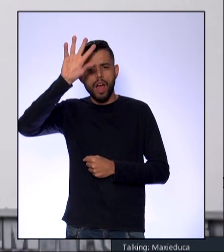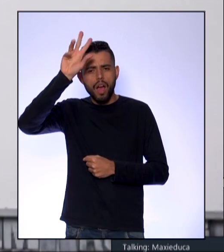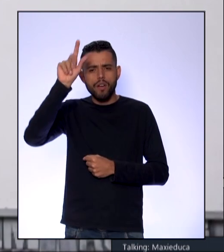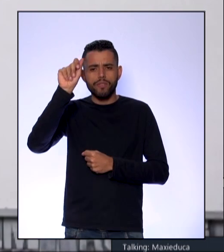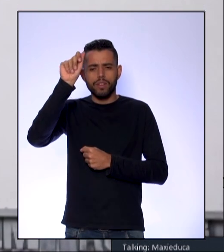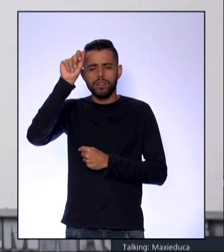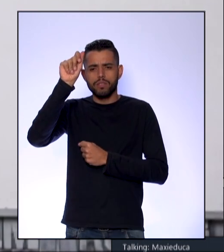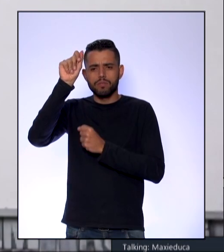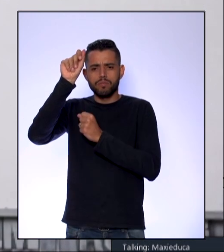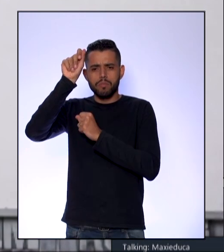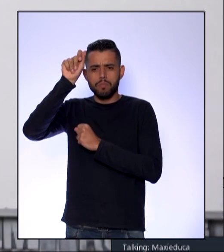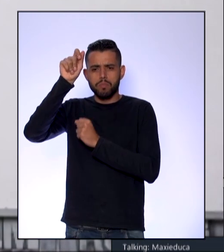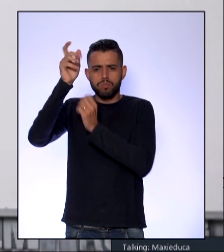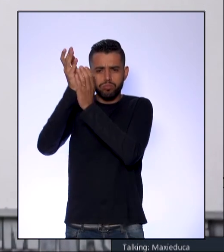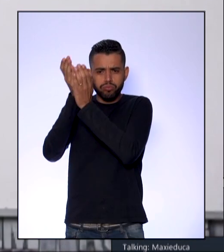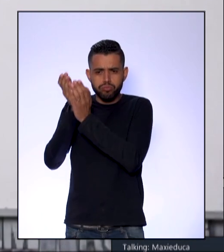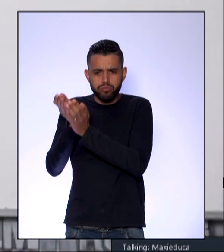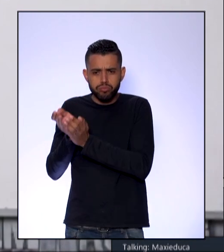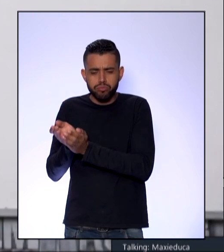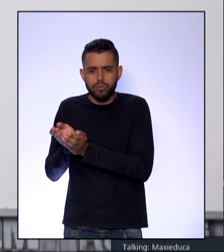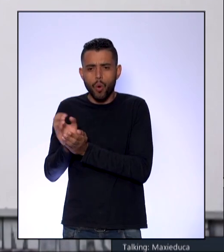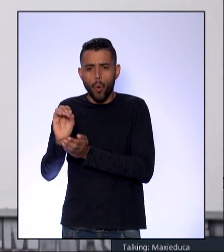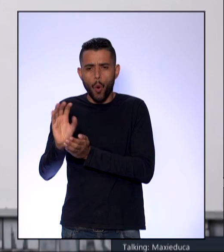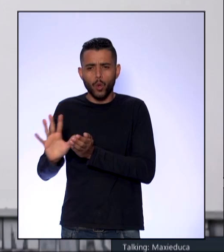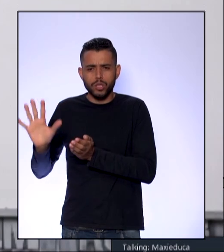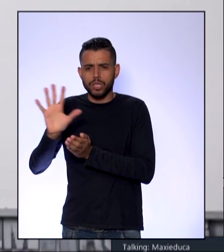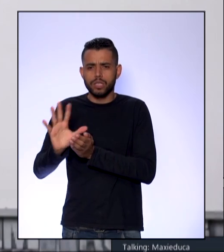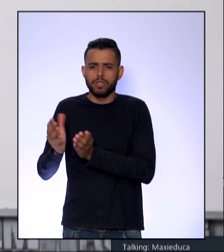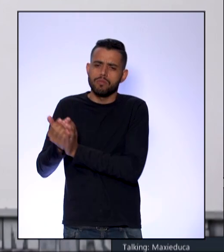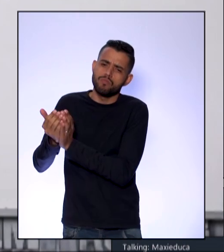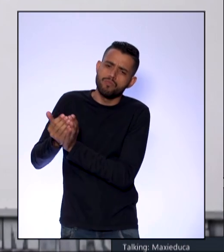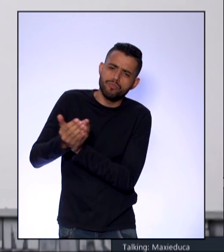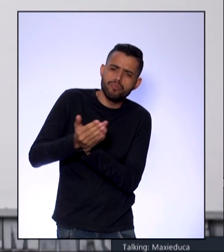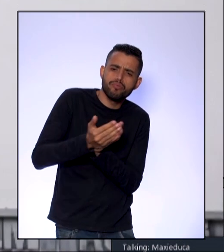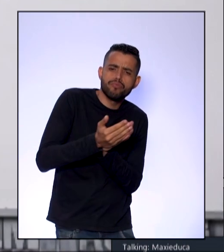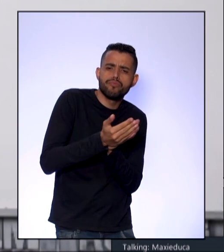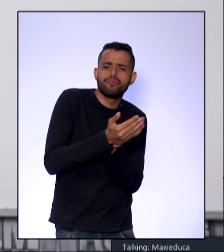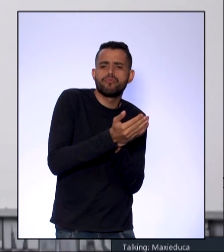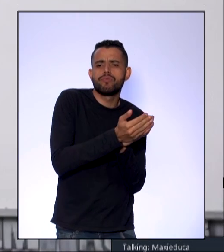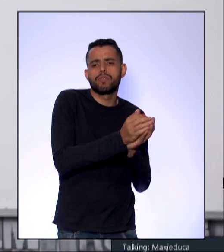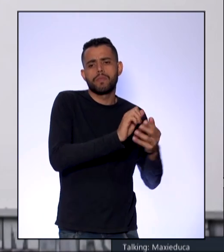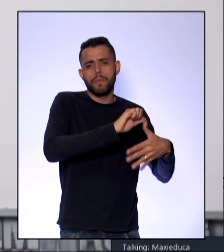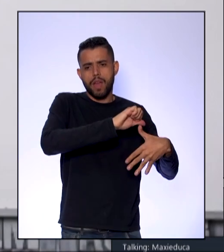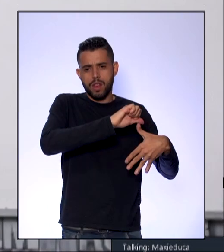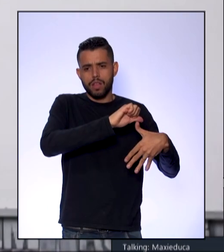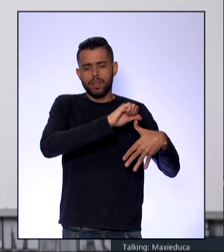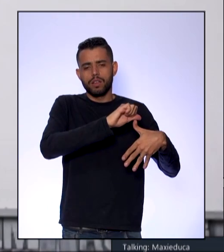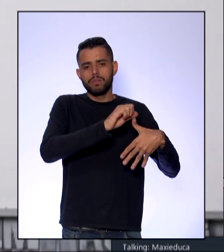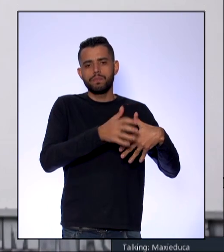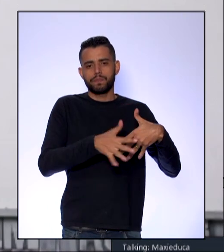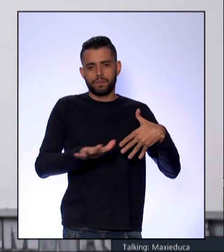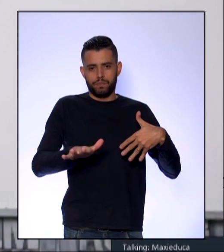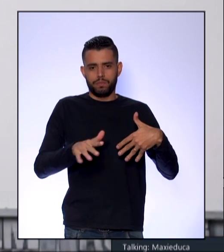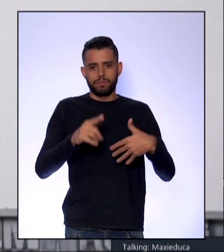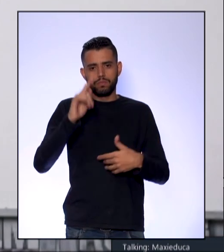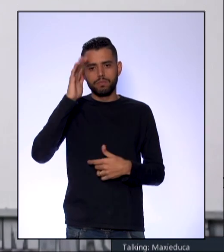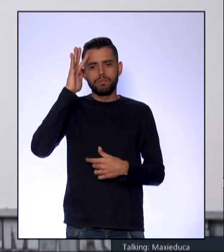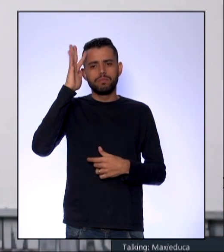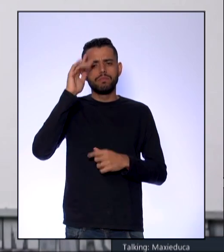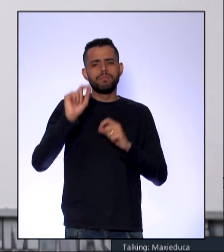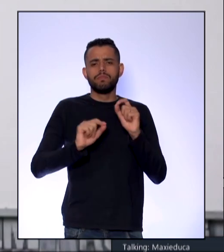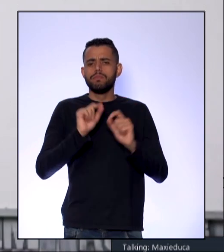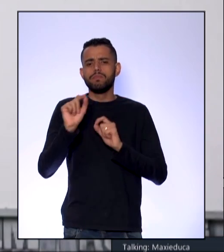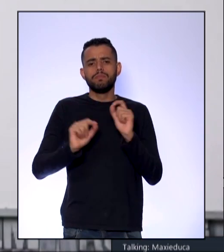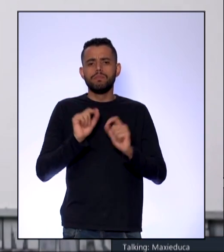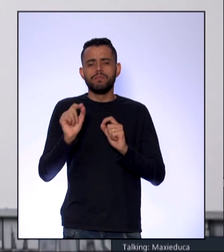para a Oceania, da Oceania eu cortei o Pacífico, vai se pautar, em